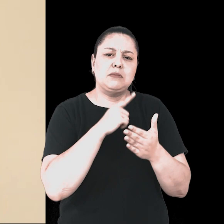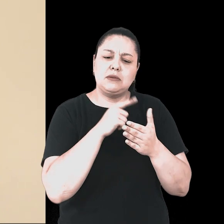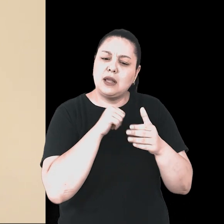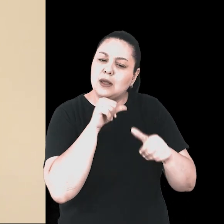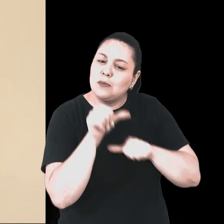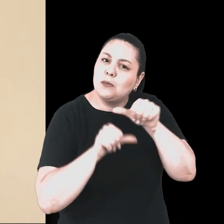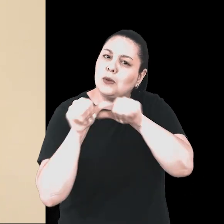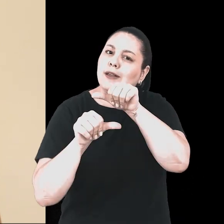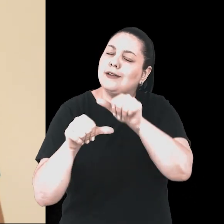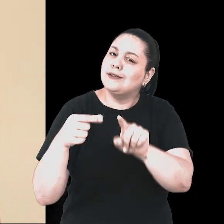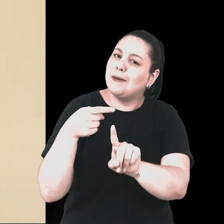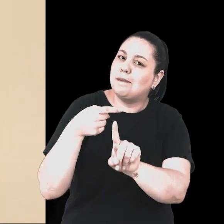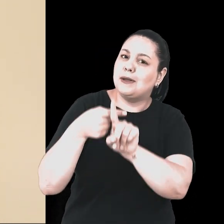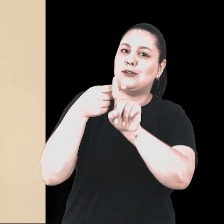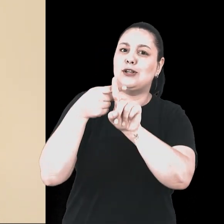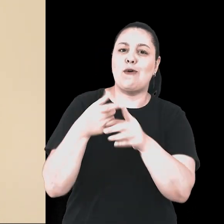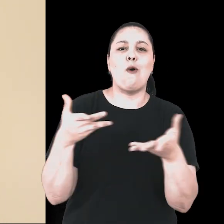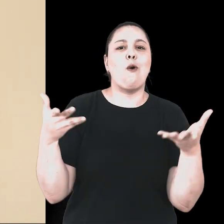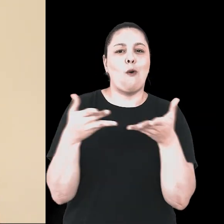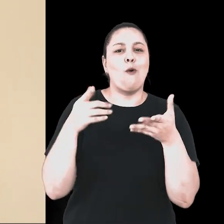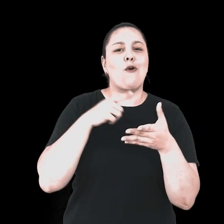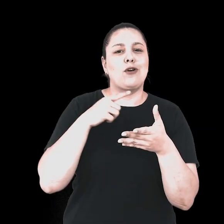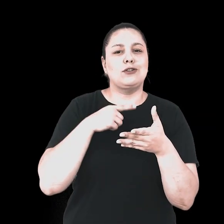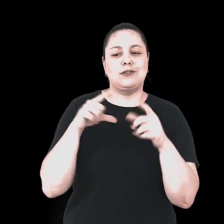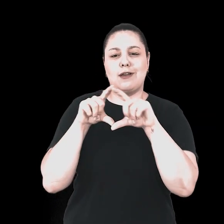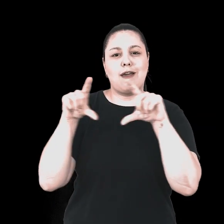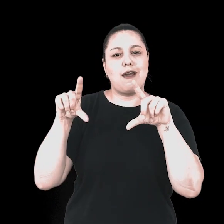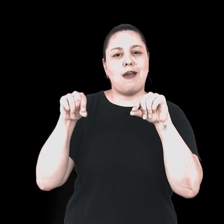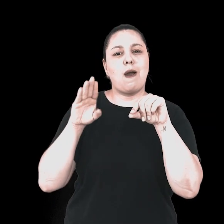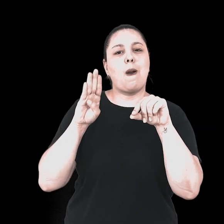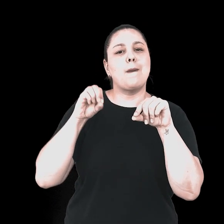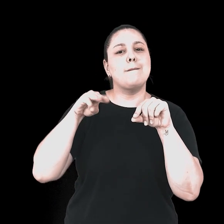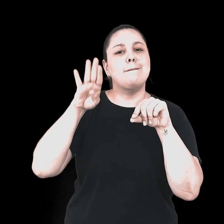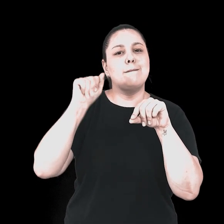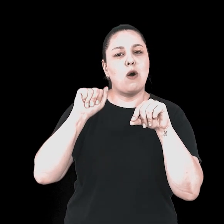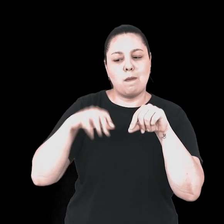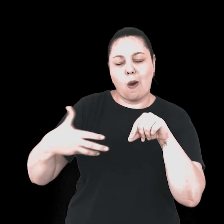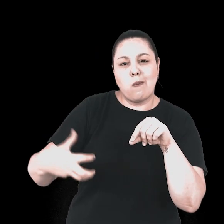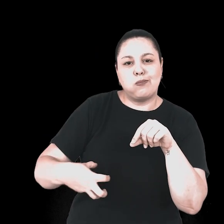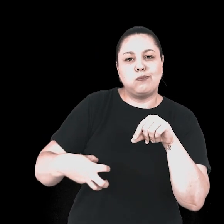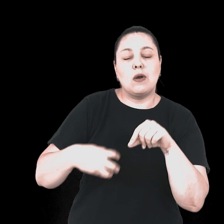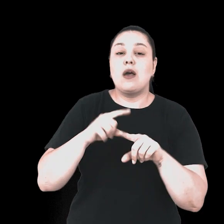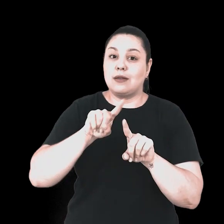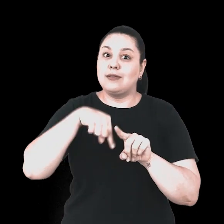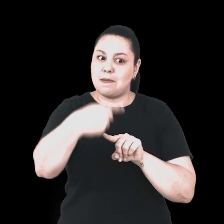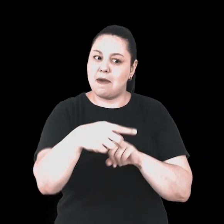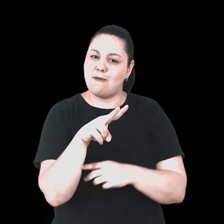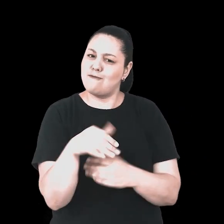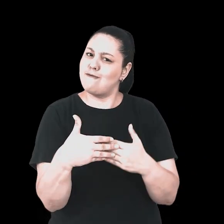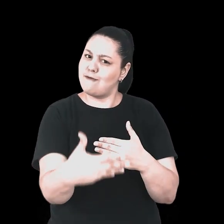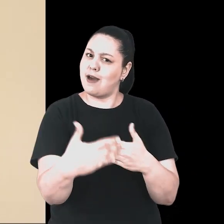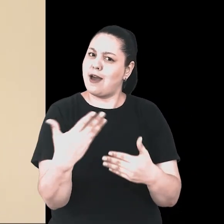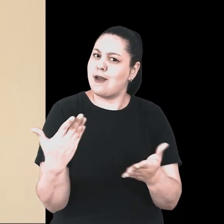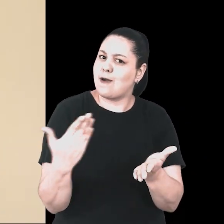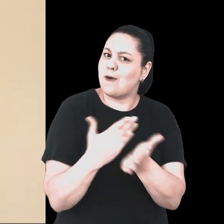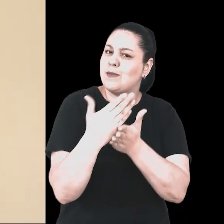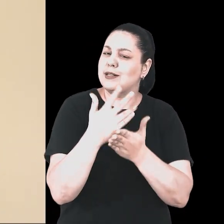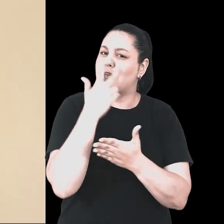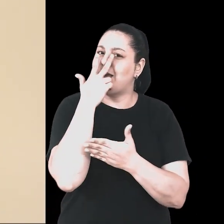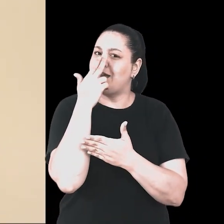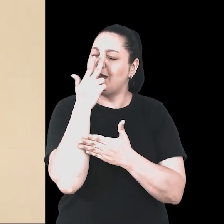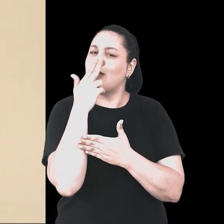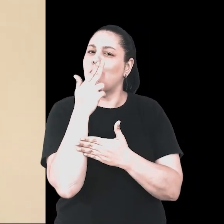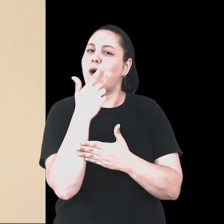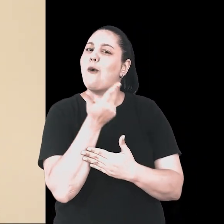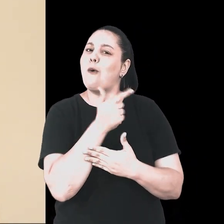mudanças positivas e hoje temos a bomba de infusão de insulina e em breve o uso do pâncreas